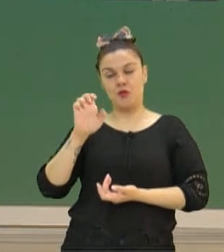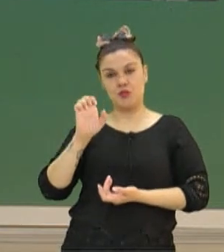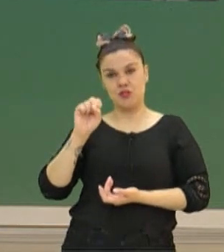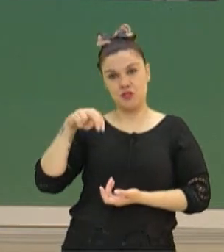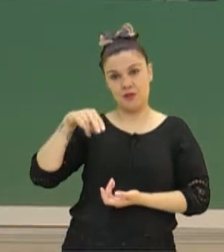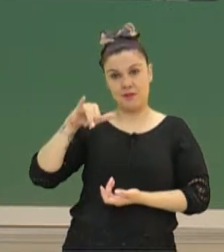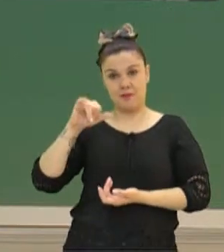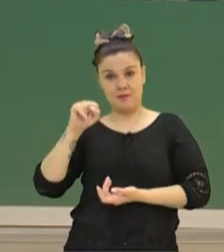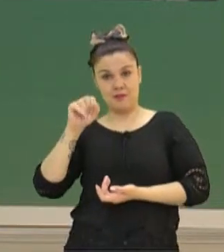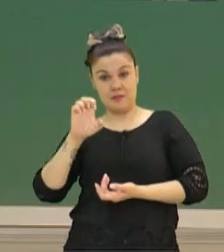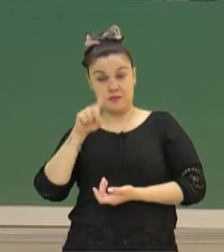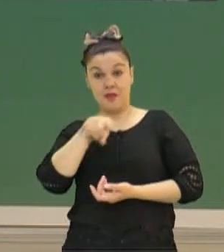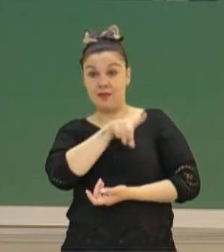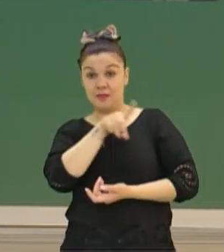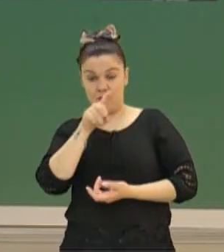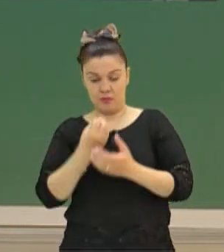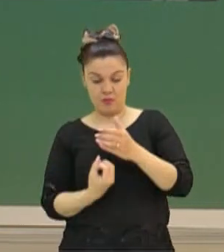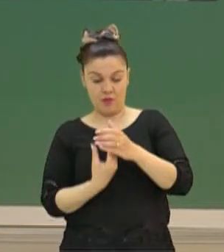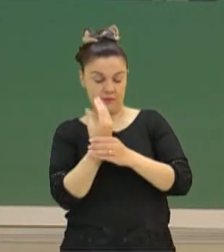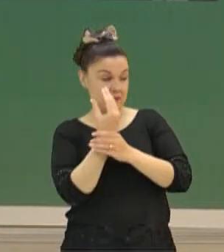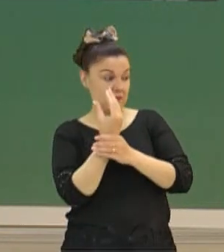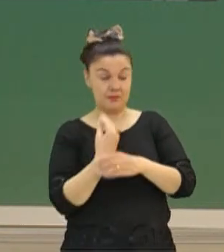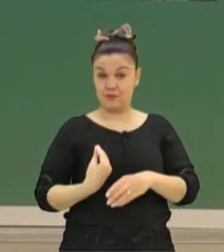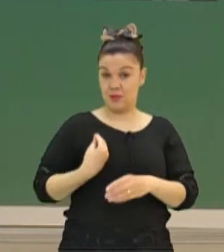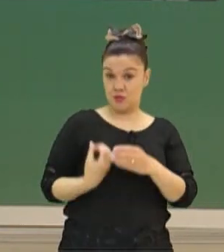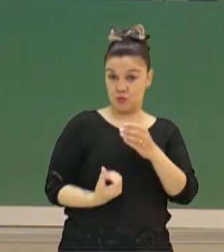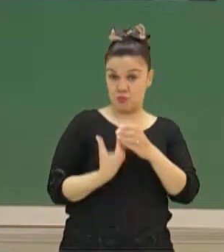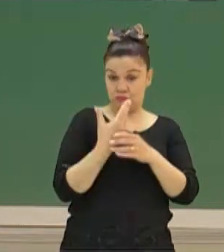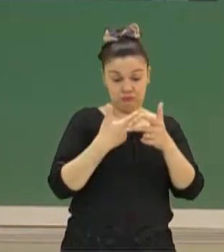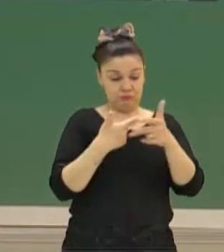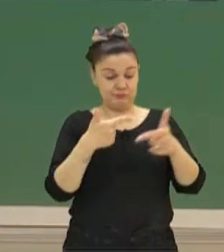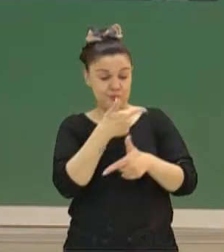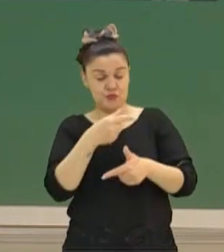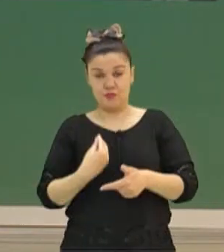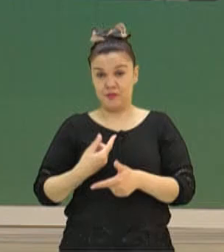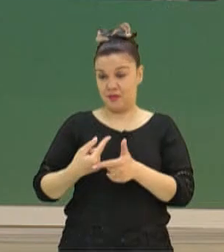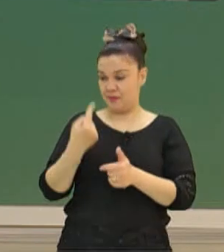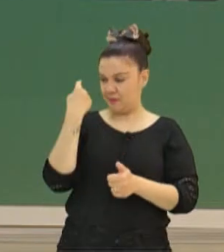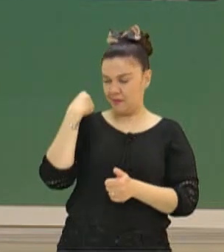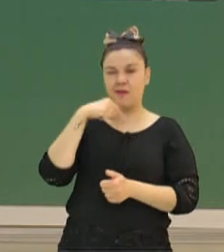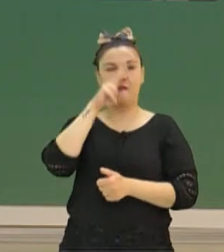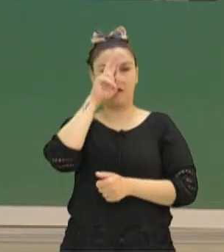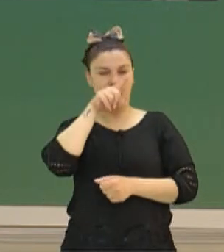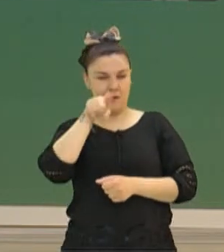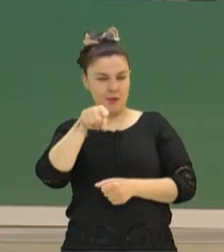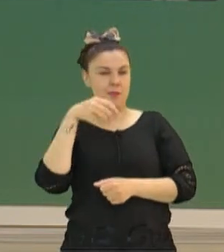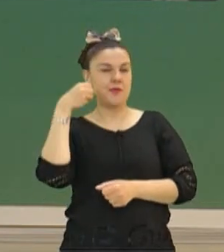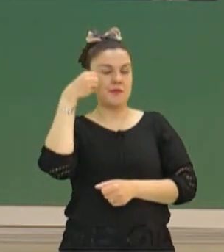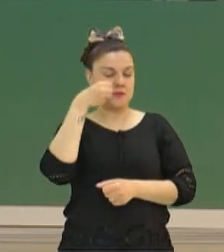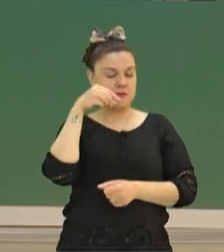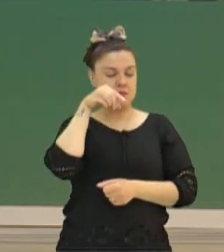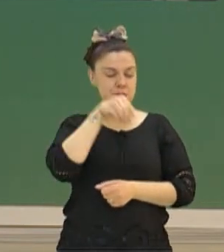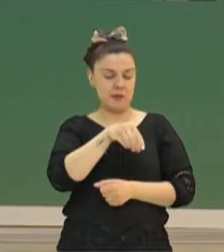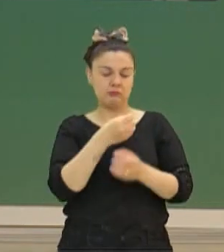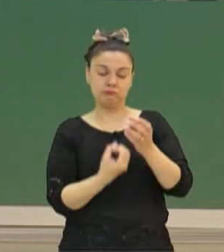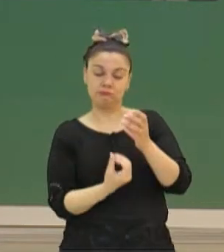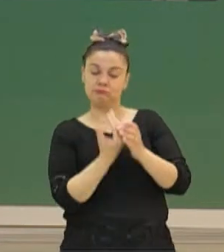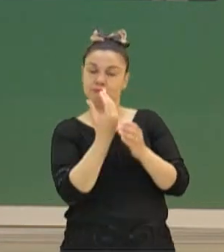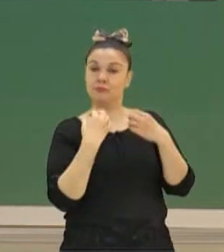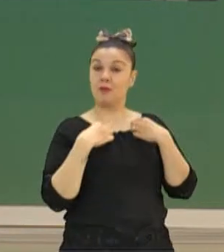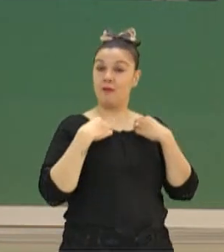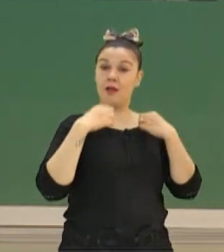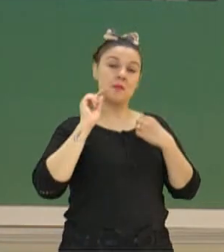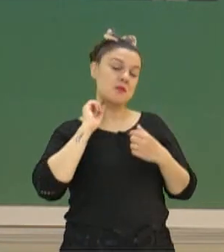que a vida teria surgido de algo que não tinha vida antes. Então, a gente pode lembrar do experimento que dizia que a vida surgia